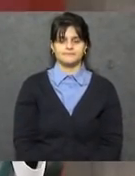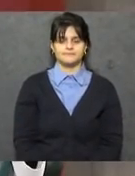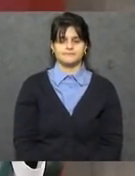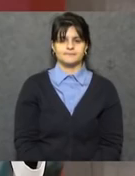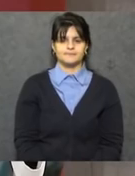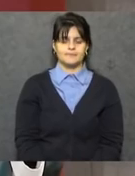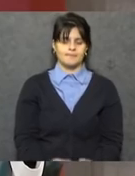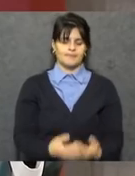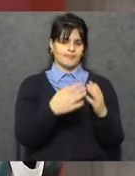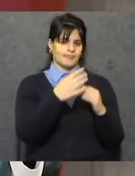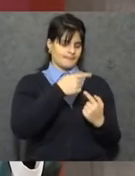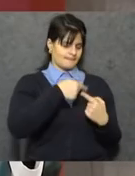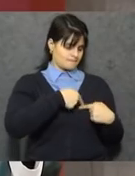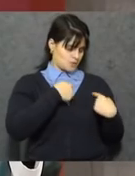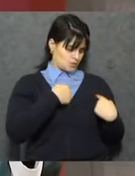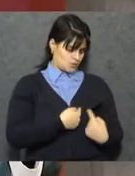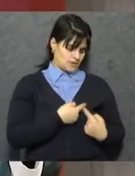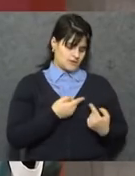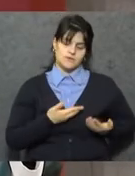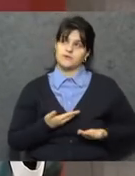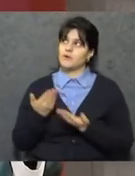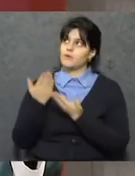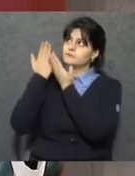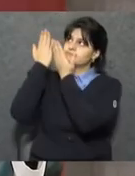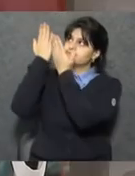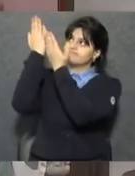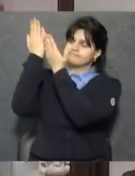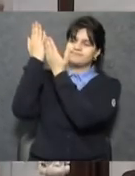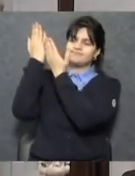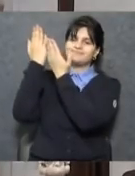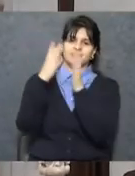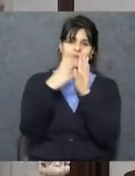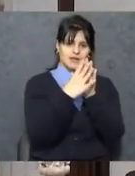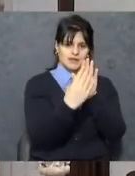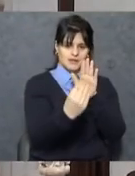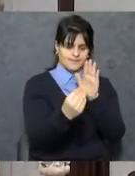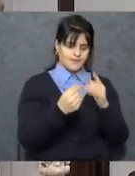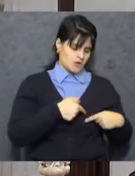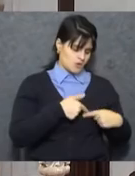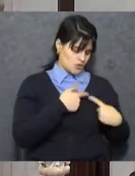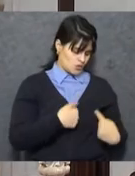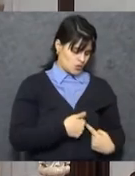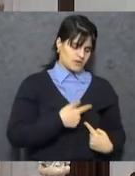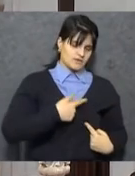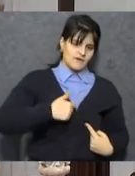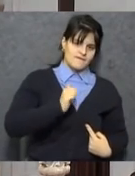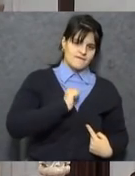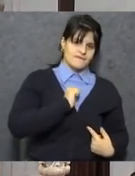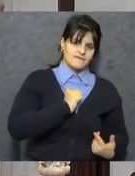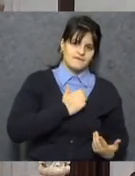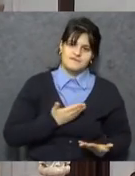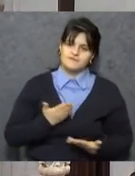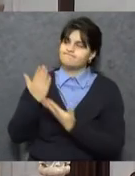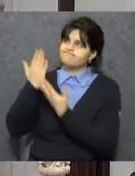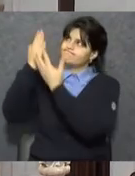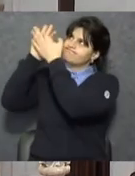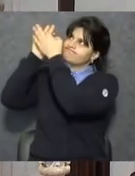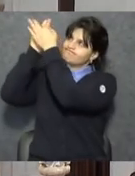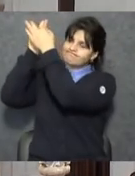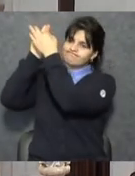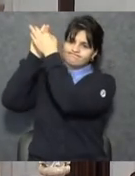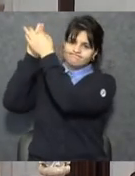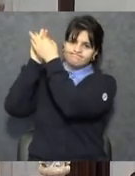Corações ao alto. O nosso coração está em